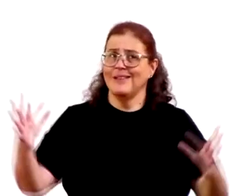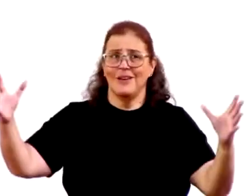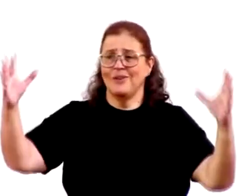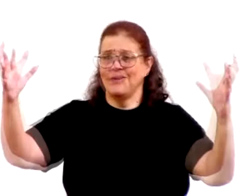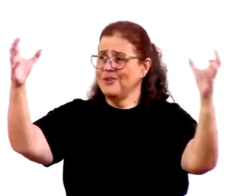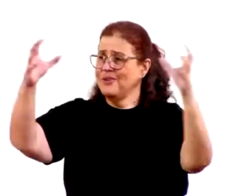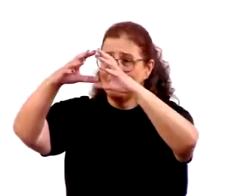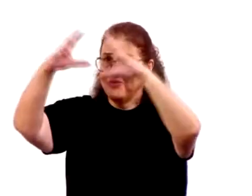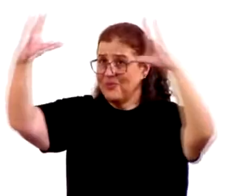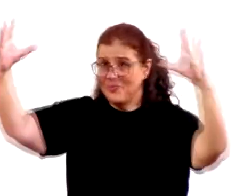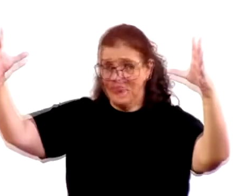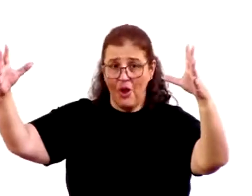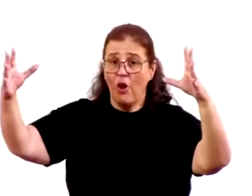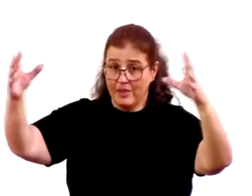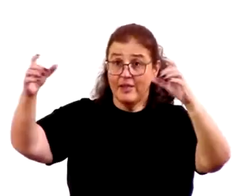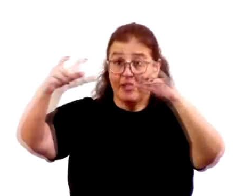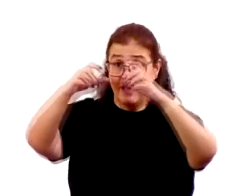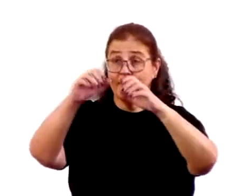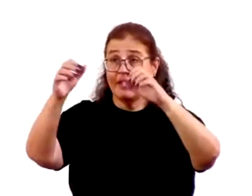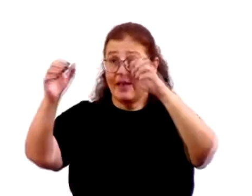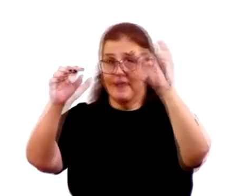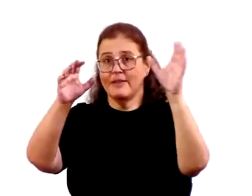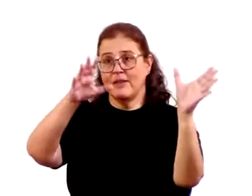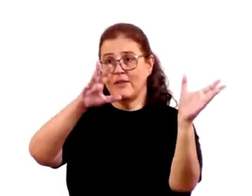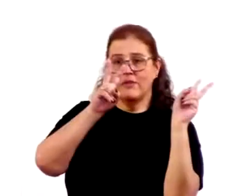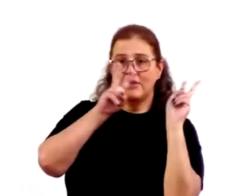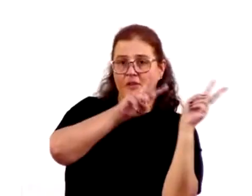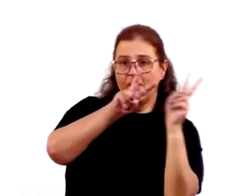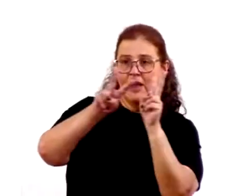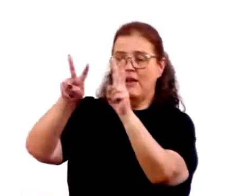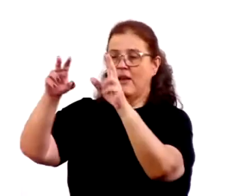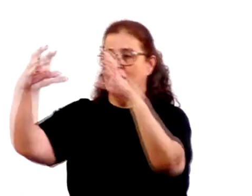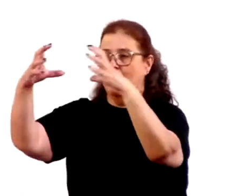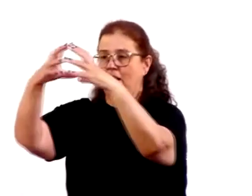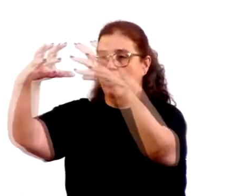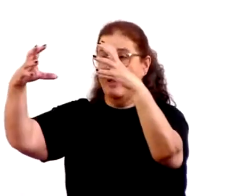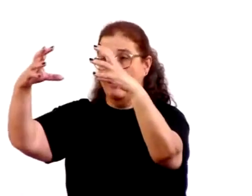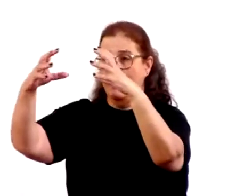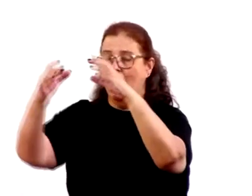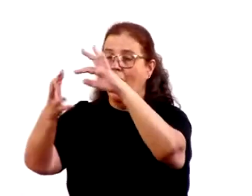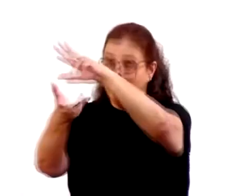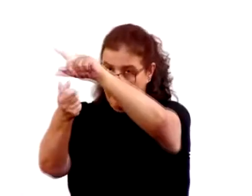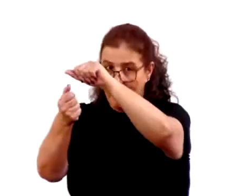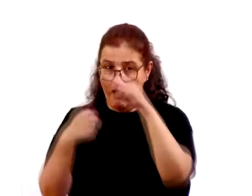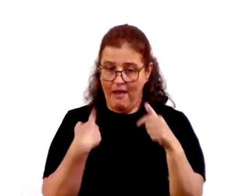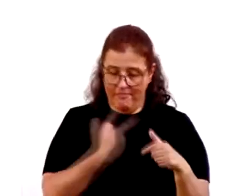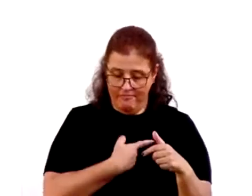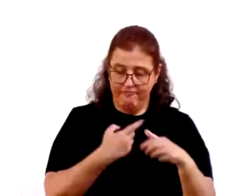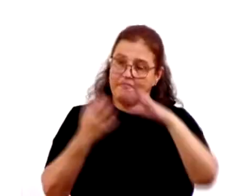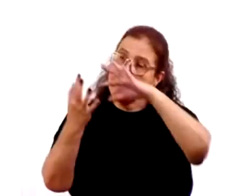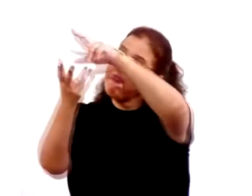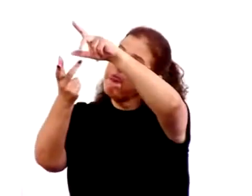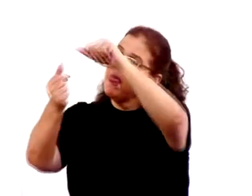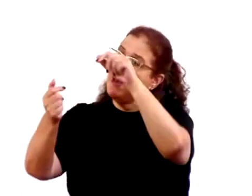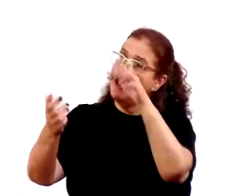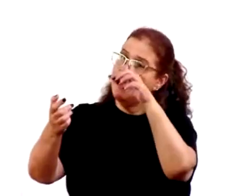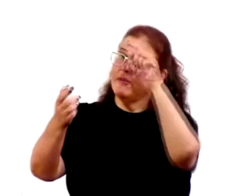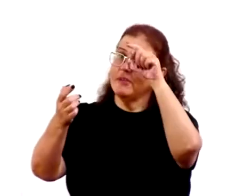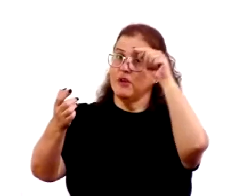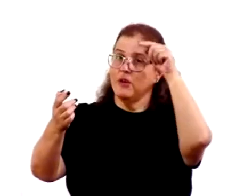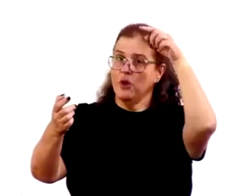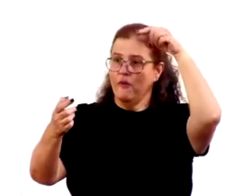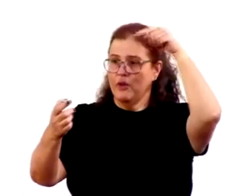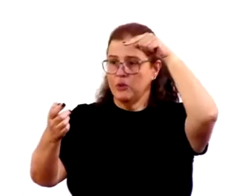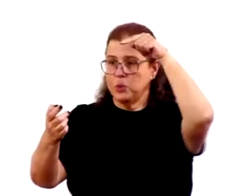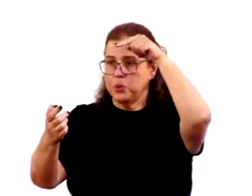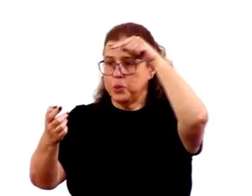deste país da América do Sul, um estado bem pequenininho, depois uma cidade menor ainda, depois um bairro menor ainda,